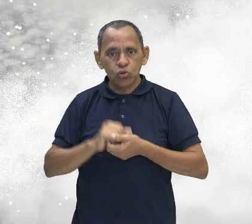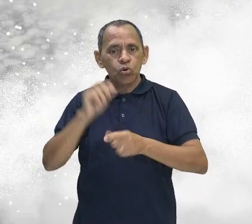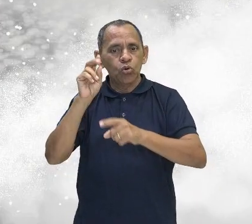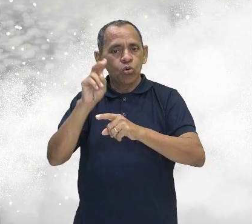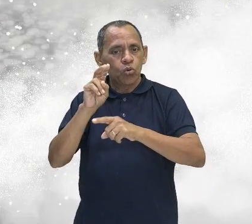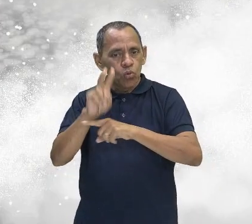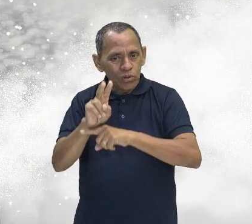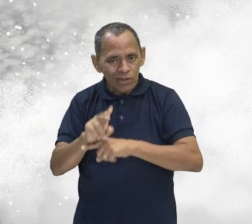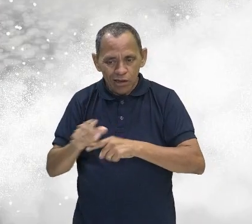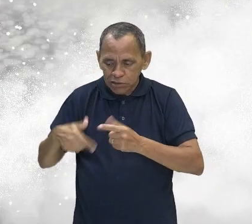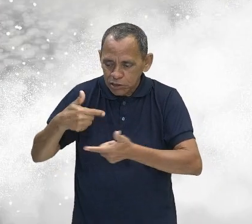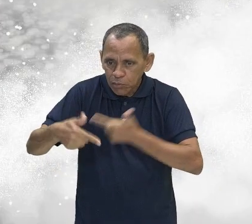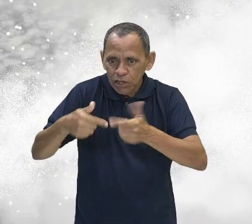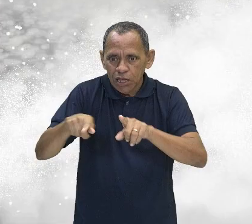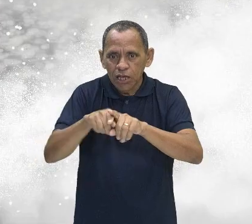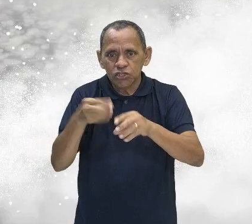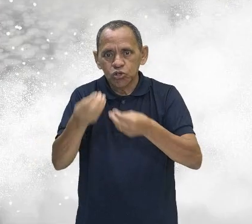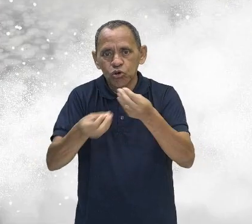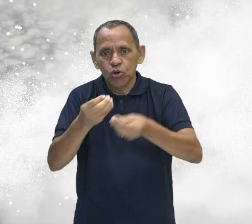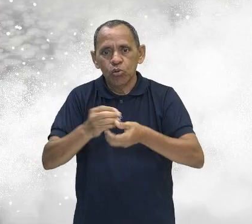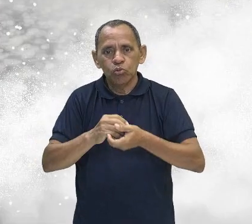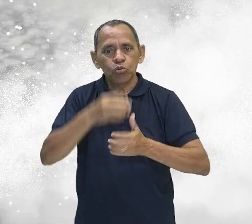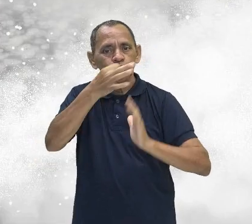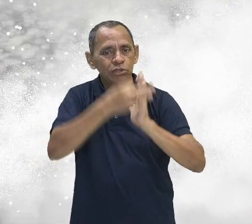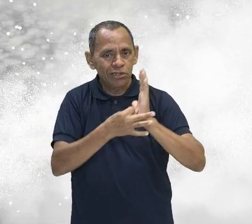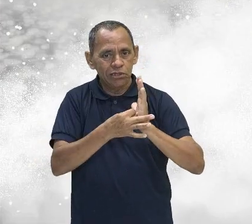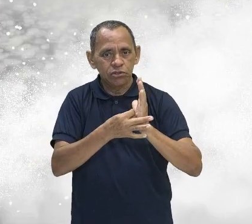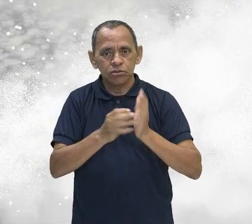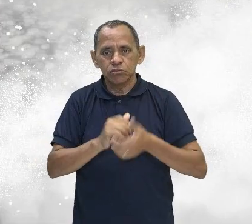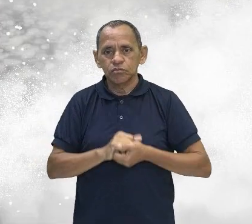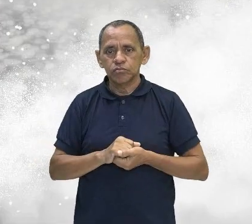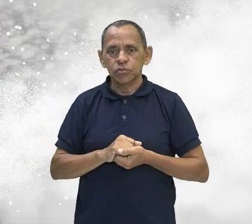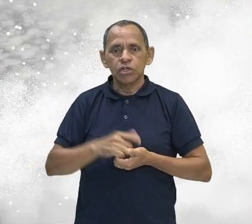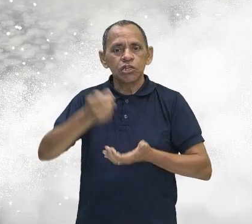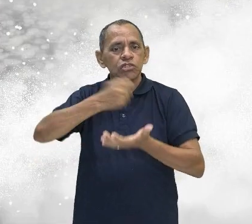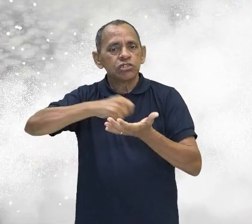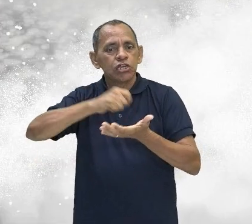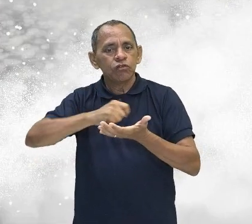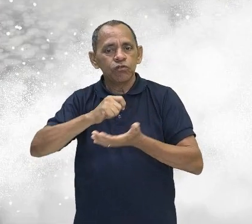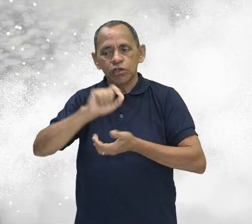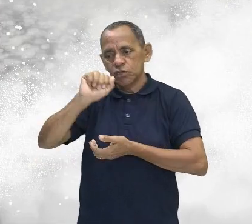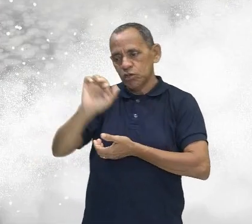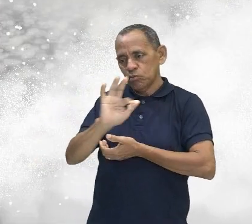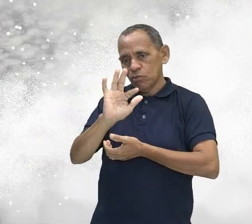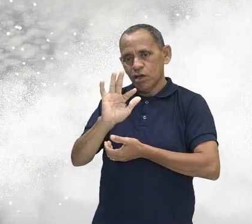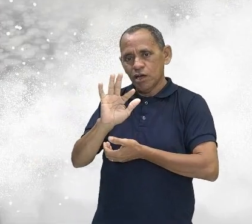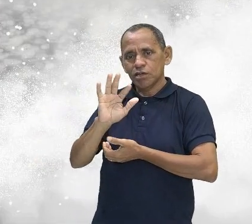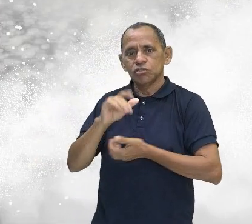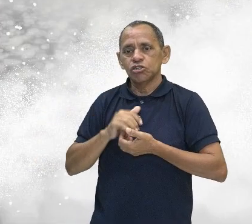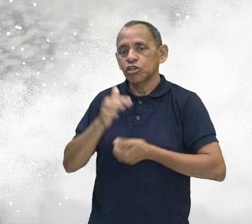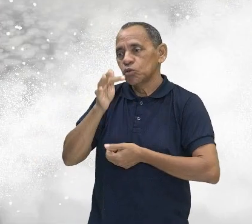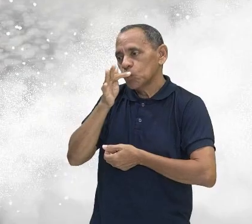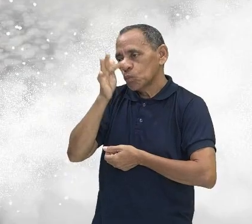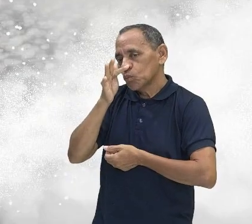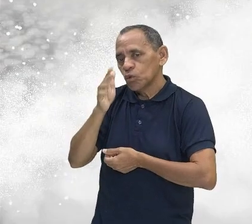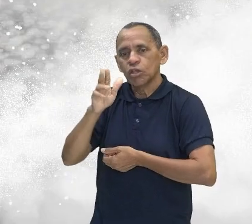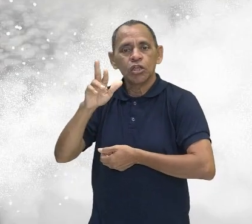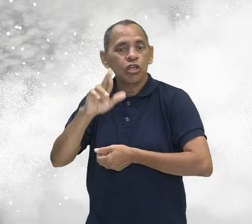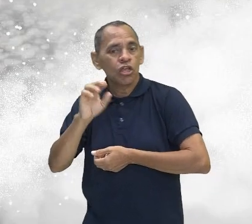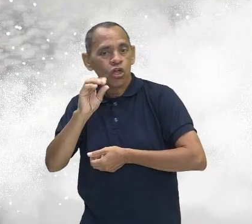que, prestem bem atenção, trabalha com a imagem de uma rosa, que é uma